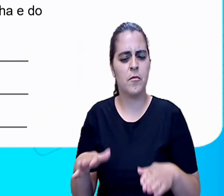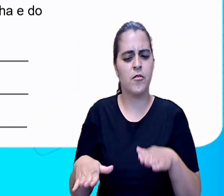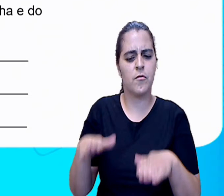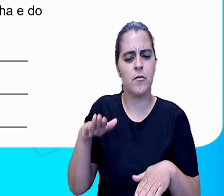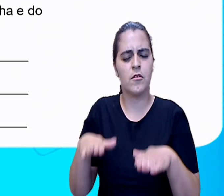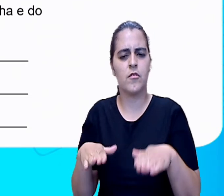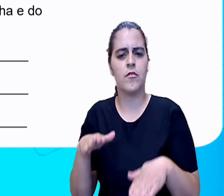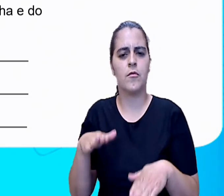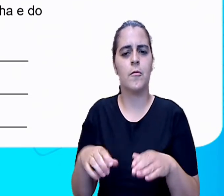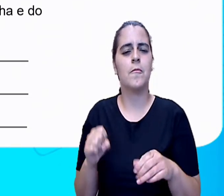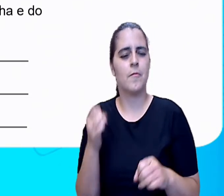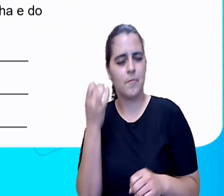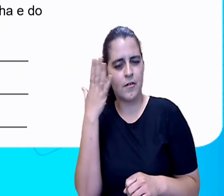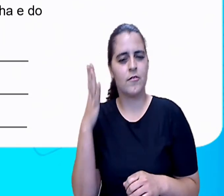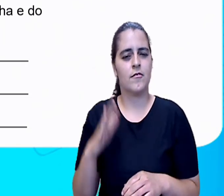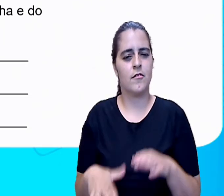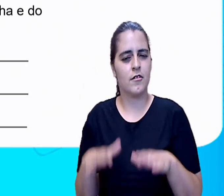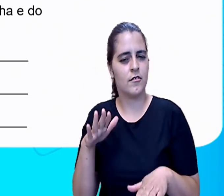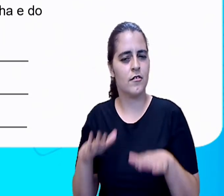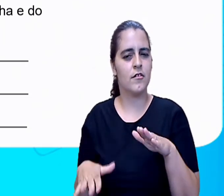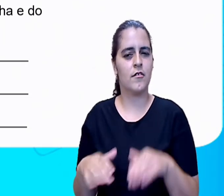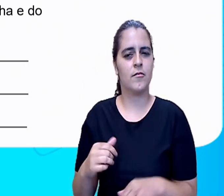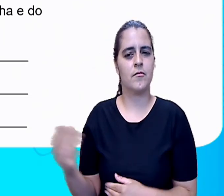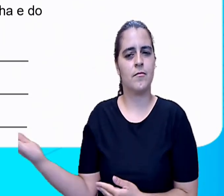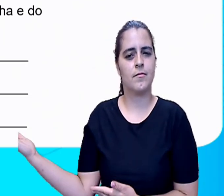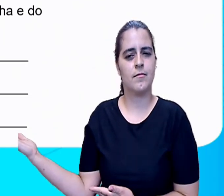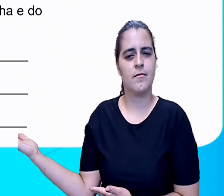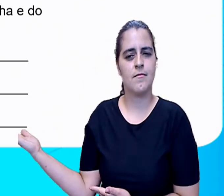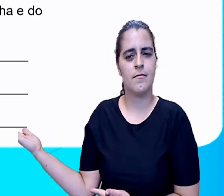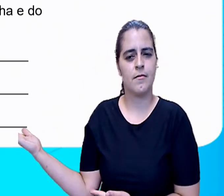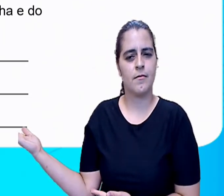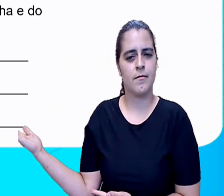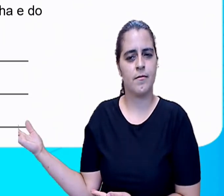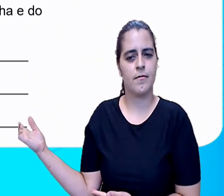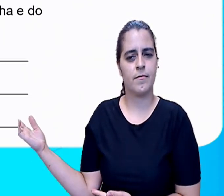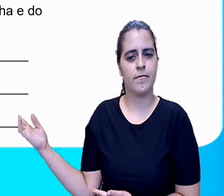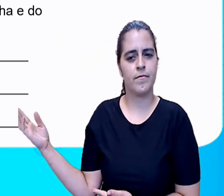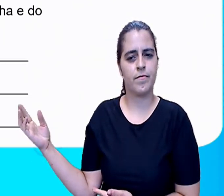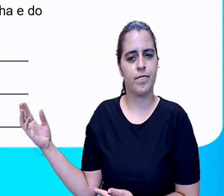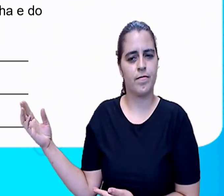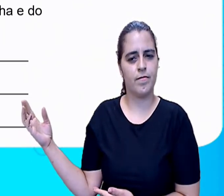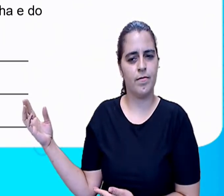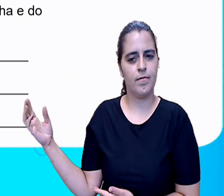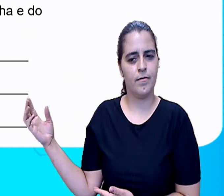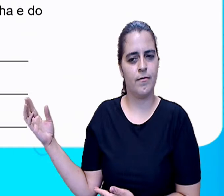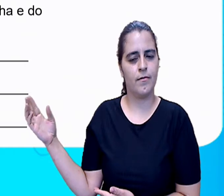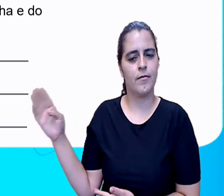flexível? Algo mais flexível, né? Então, seria o barbante.